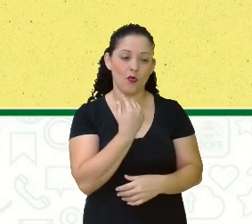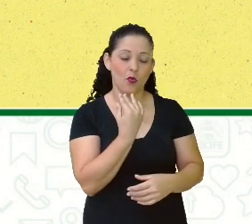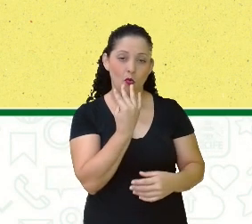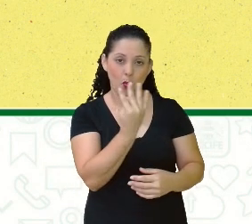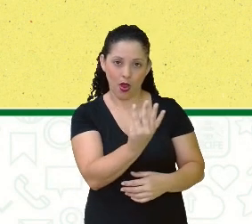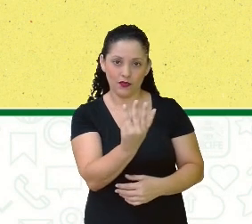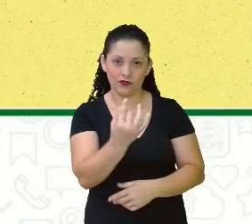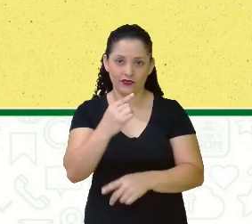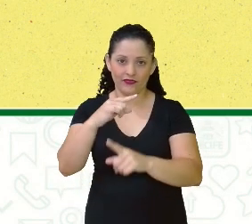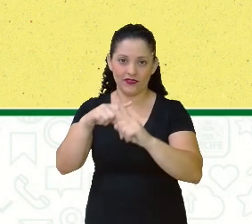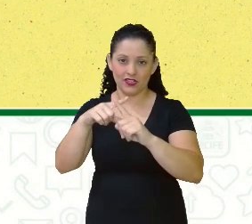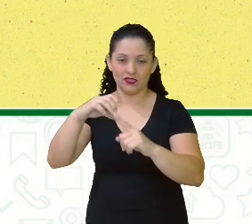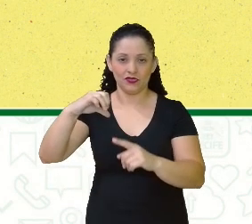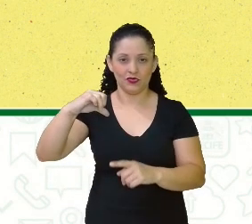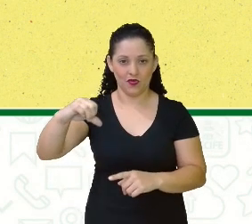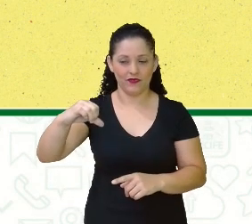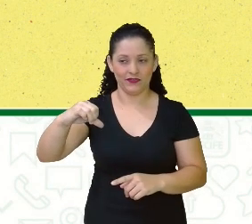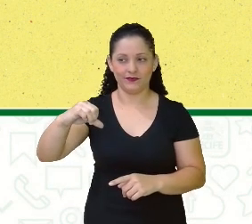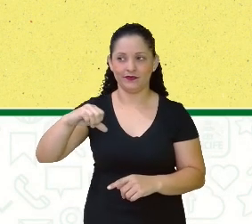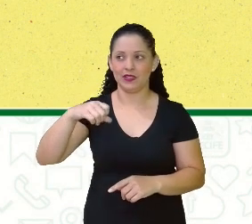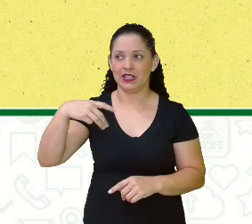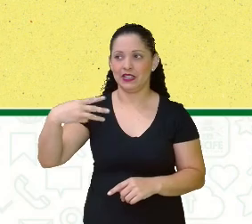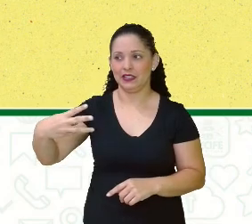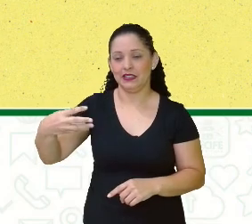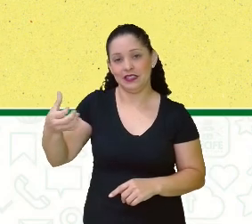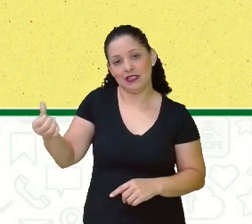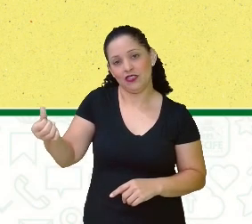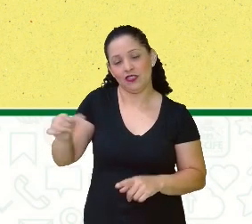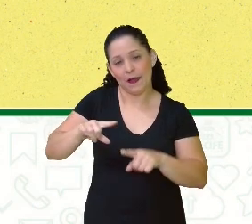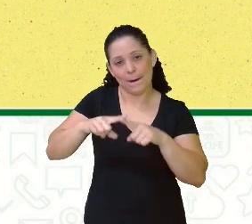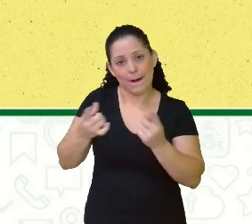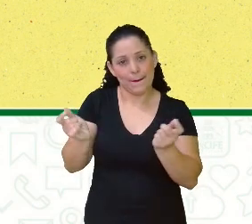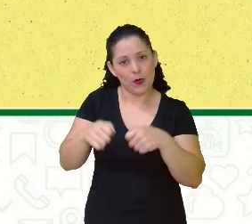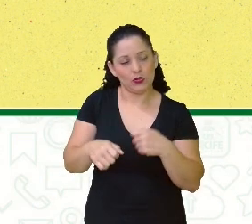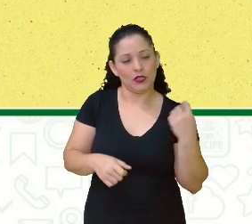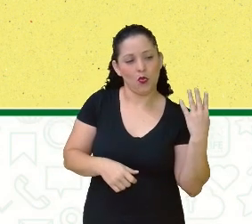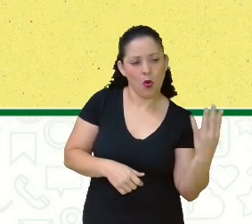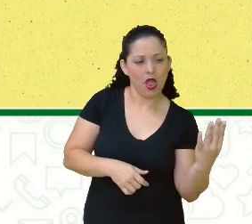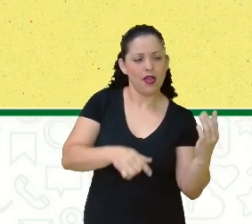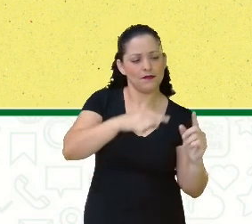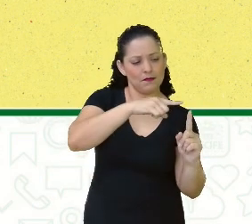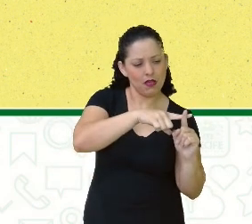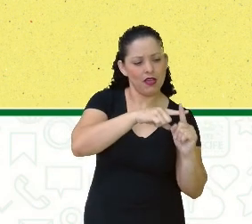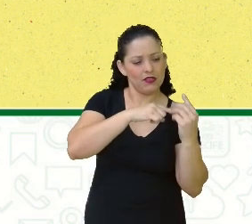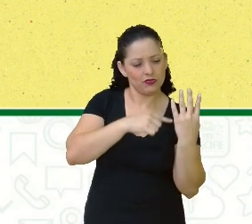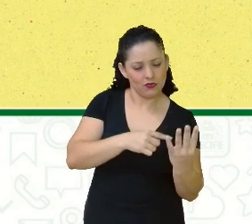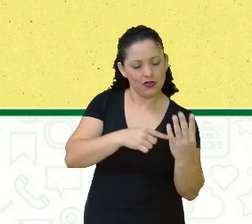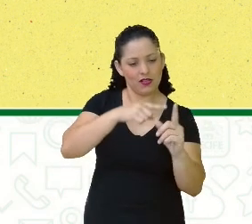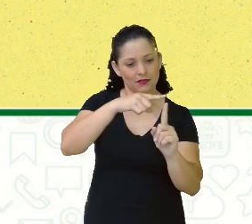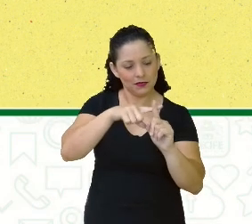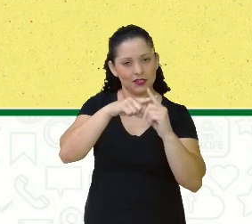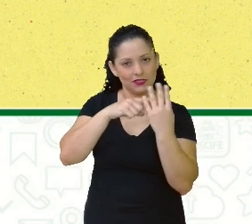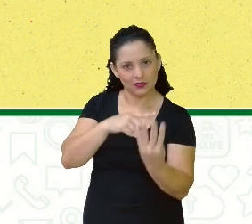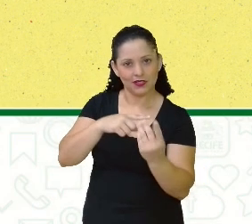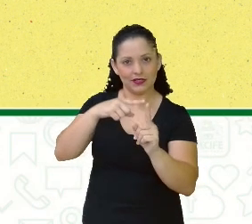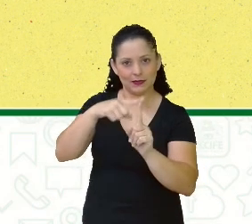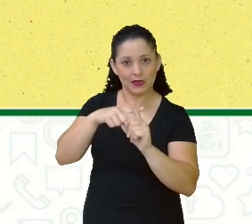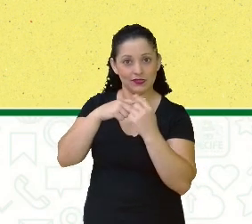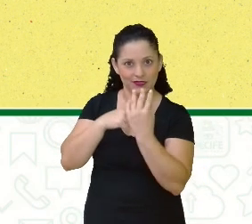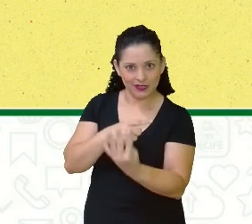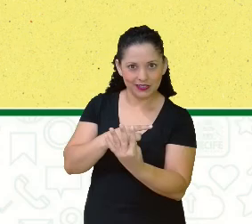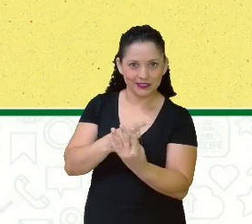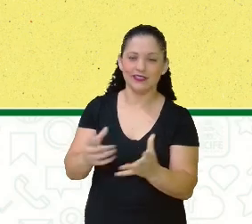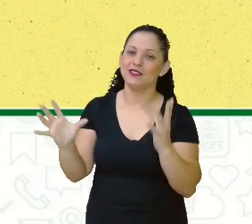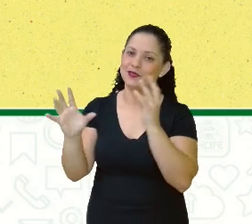Mas eu também posso escrever 4 9 vezes e somar, né? Lembram que quando eu